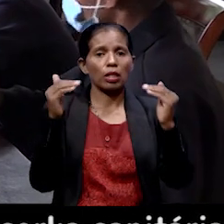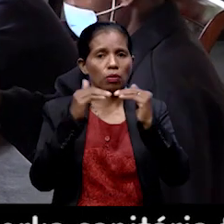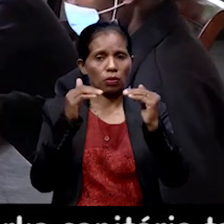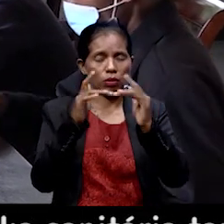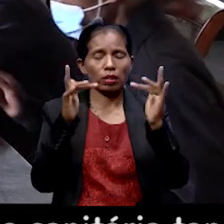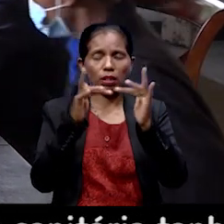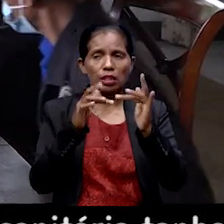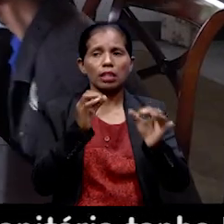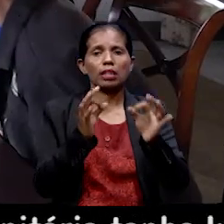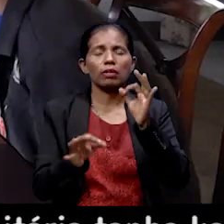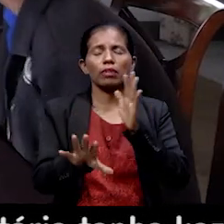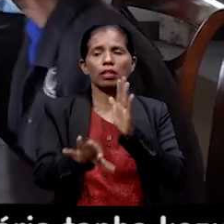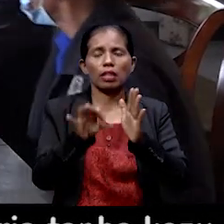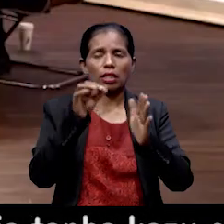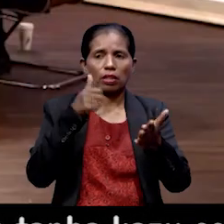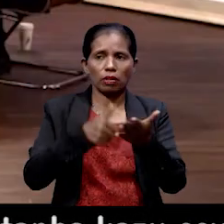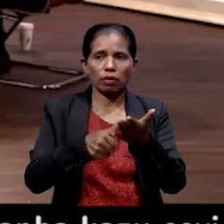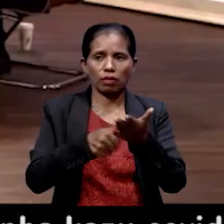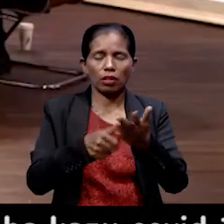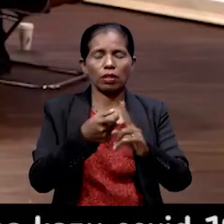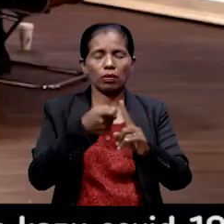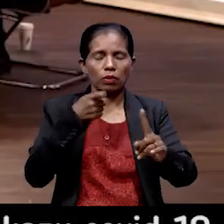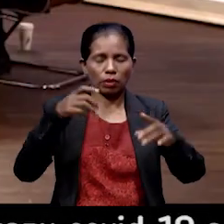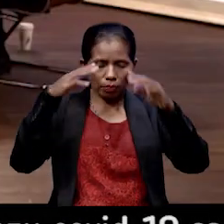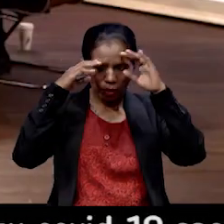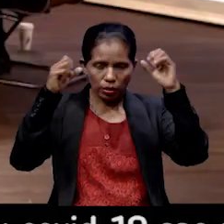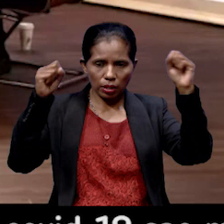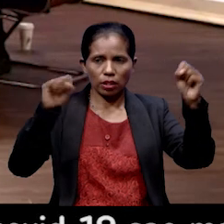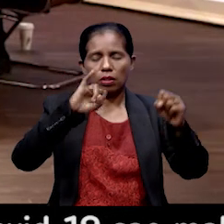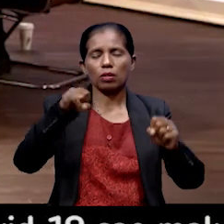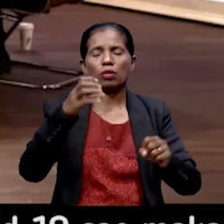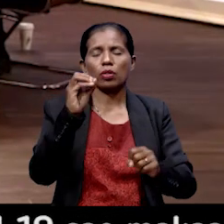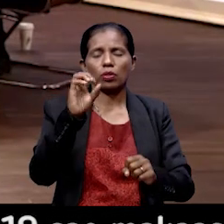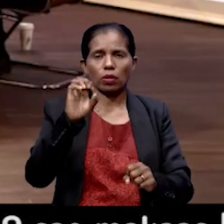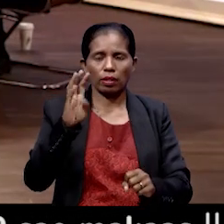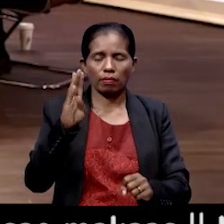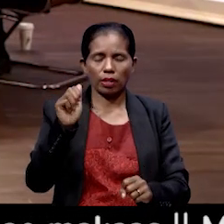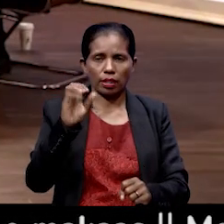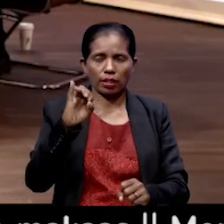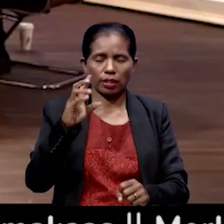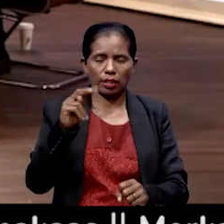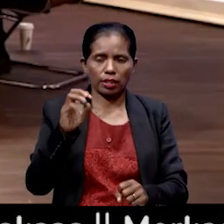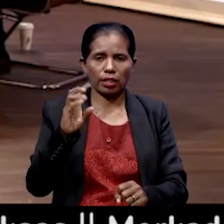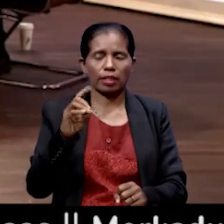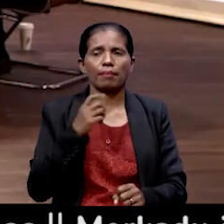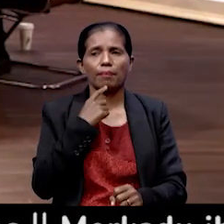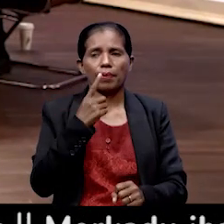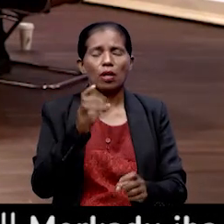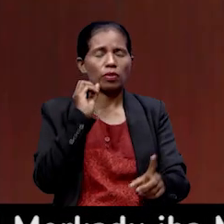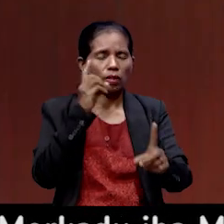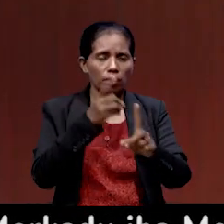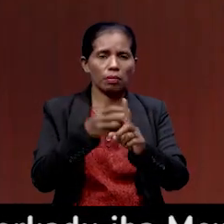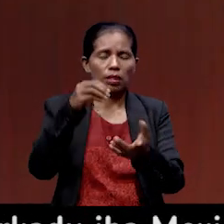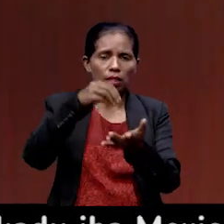mas que retam convite especial russi Presidente Joe Biden. Objetivo russi si meriané ato estabelece a agenda